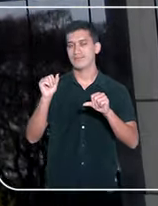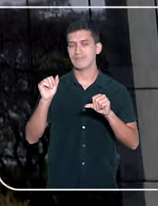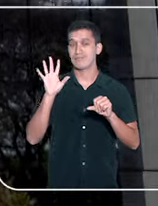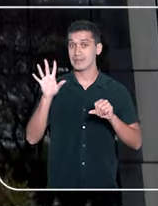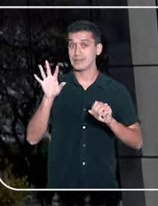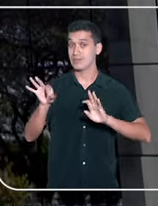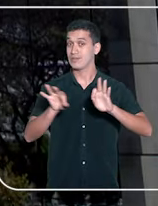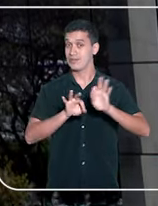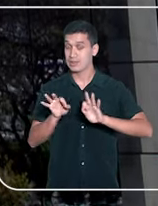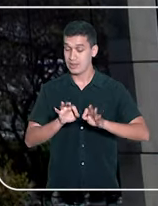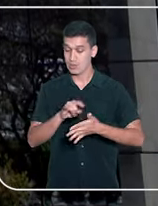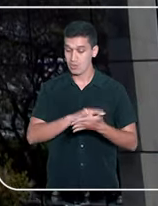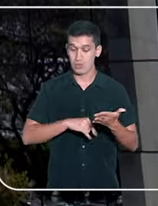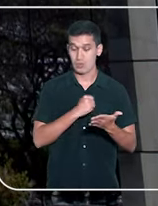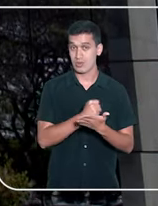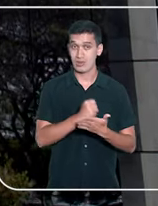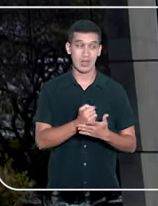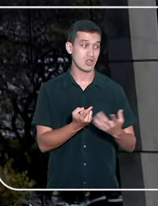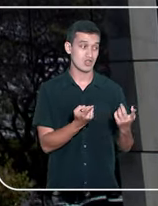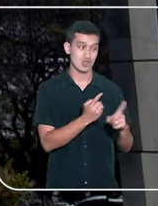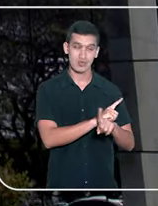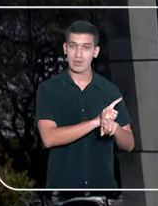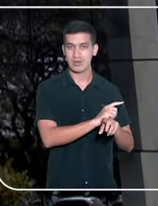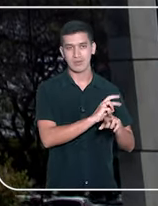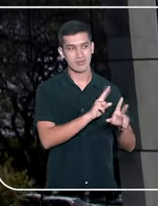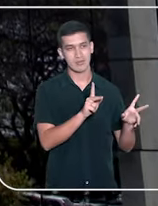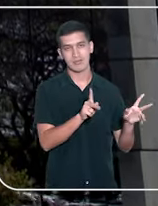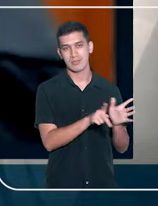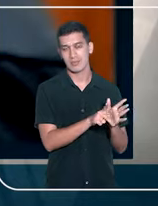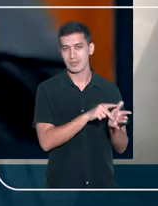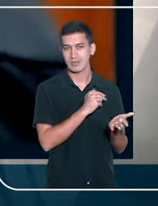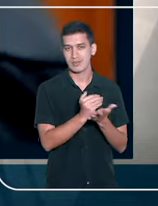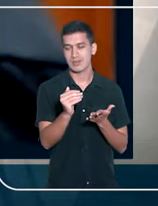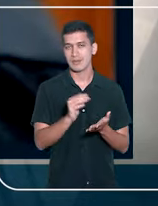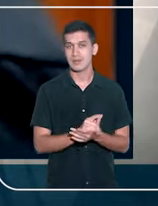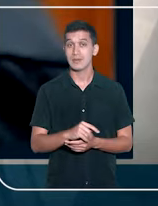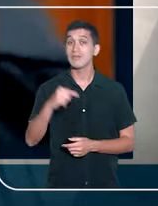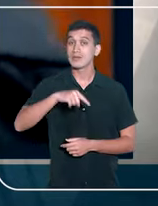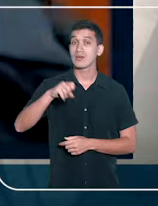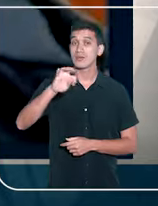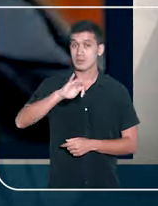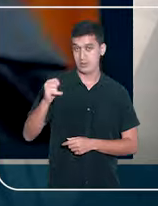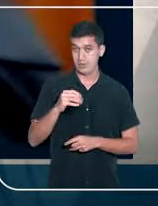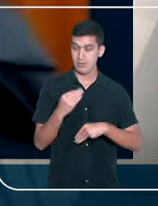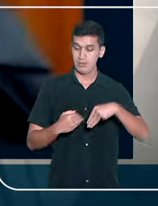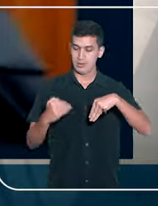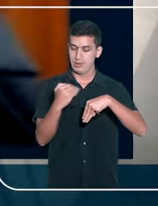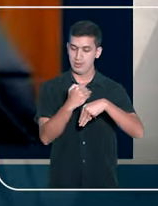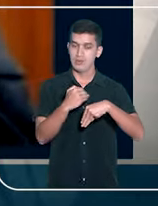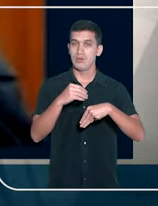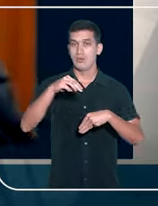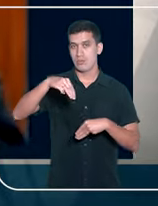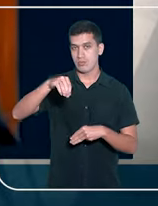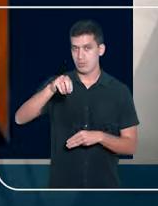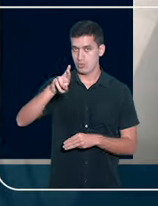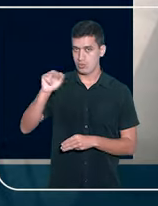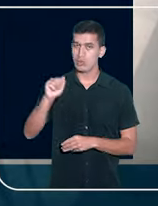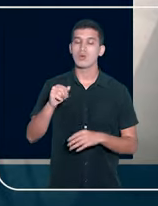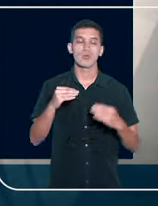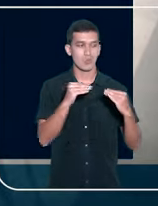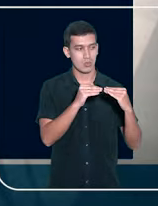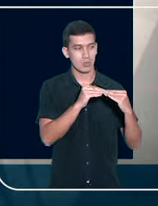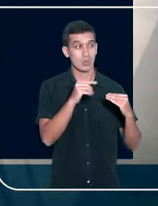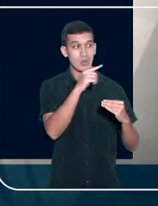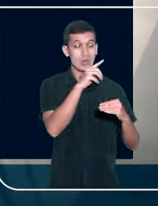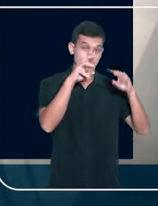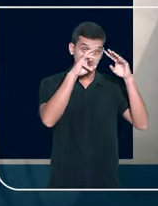formalizaram um contrato em sentido oposto ao da proposta inicial no STJ o relator Ministro Moura Ribeiro concordou com a decisão